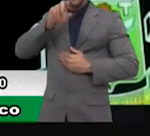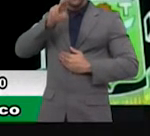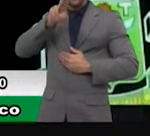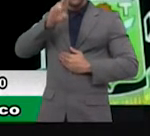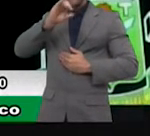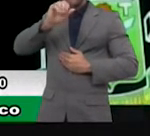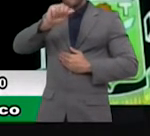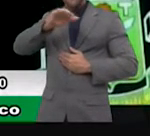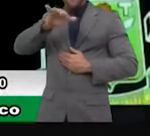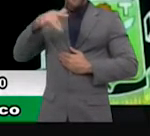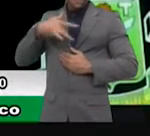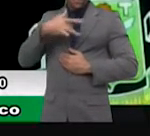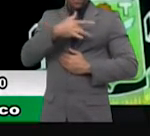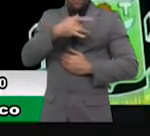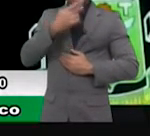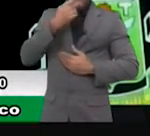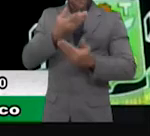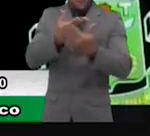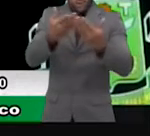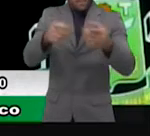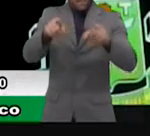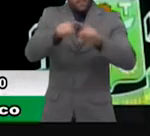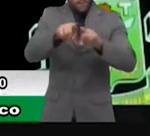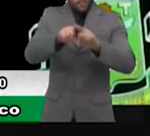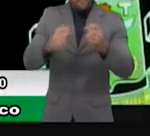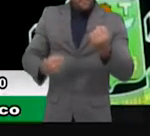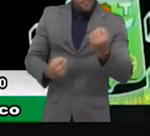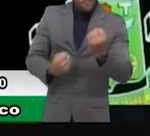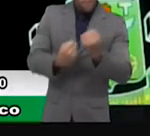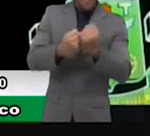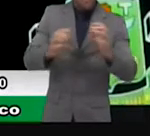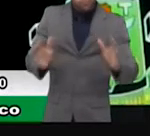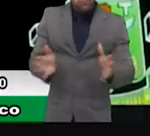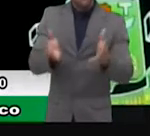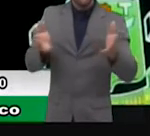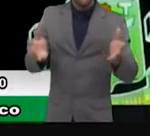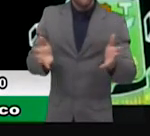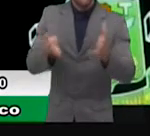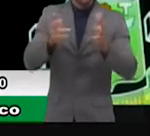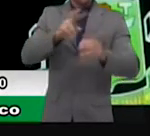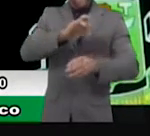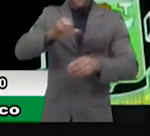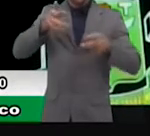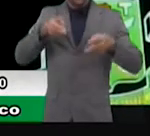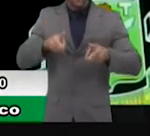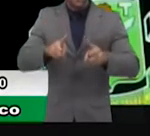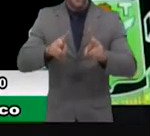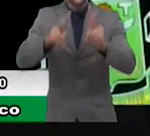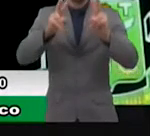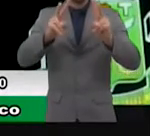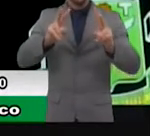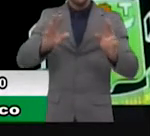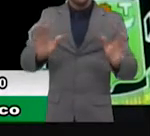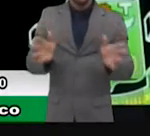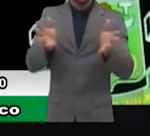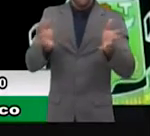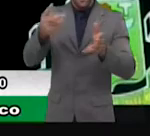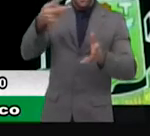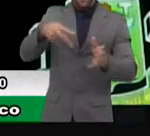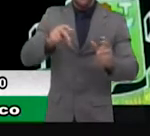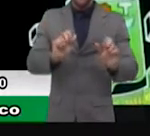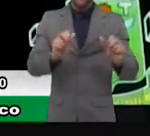Vossa Excelência também contribui, contribuiu e contribui e vai continuar contribuindo nesta casa, que Vossa